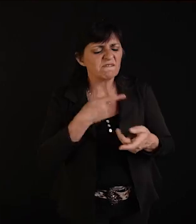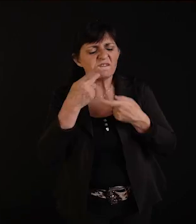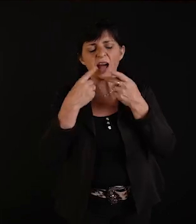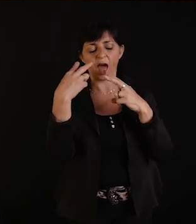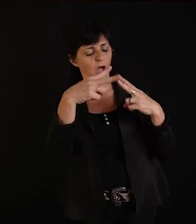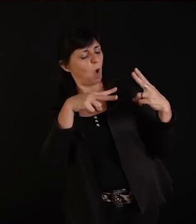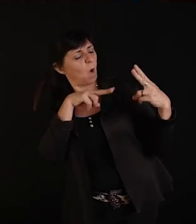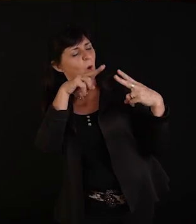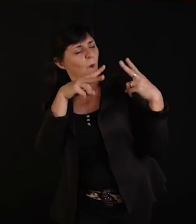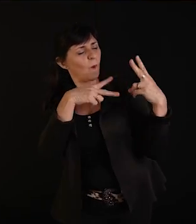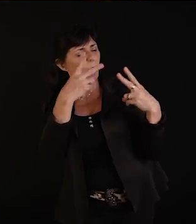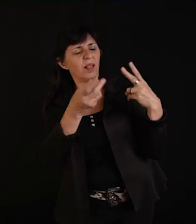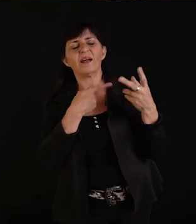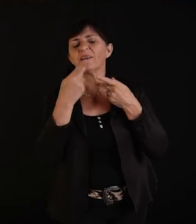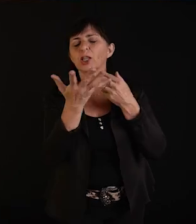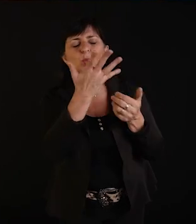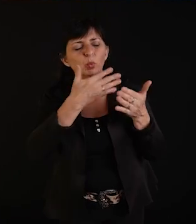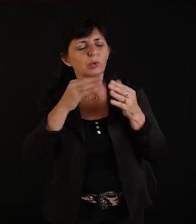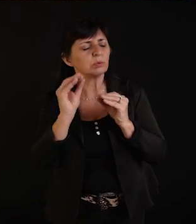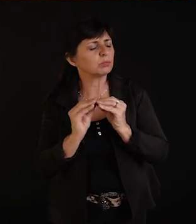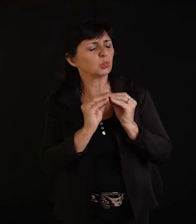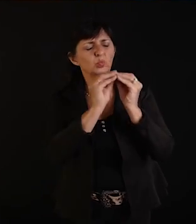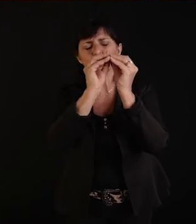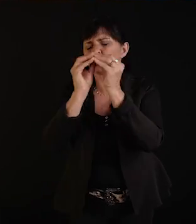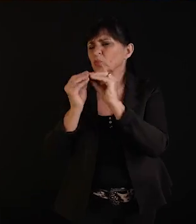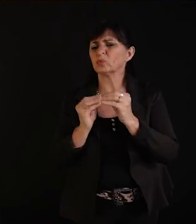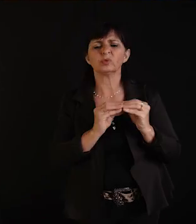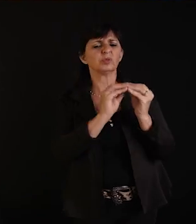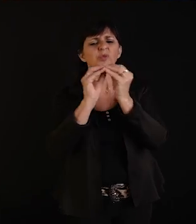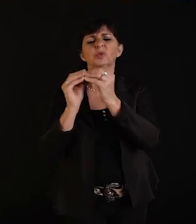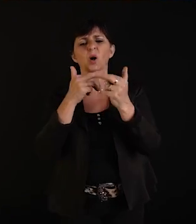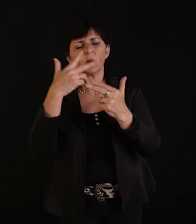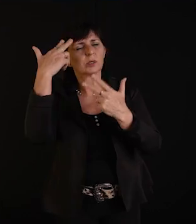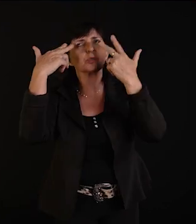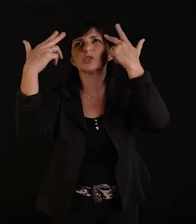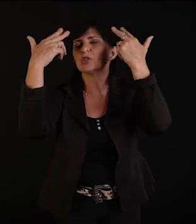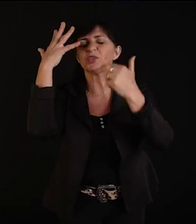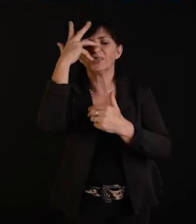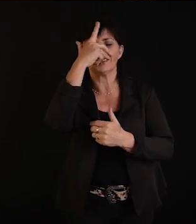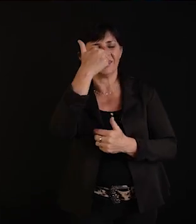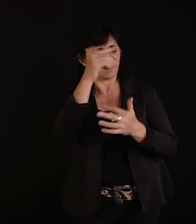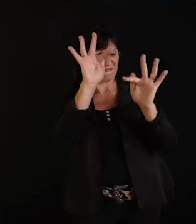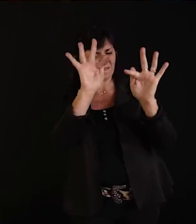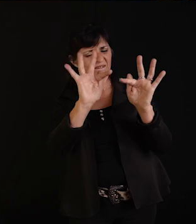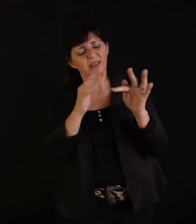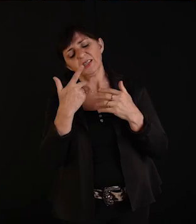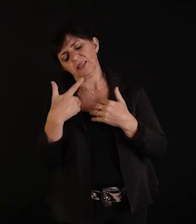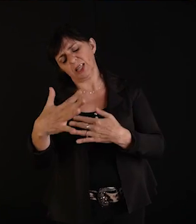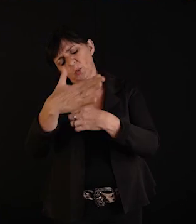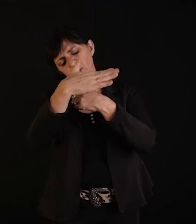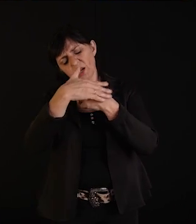sinto com um beijo. Passear contigo feliz num sonho lindo sem fim, teus carinhos,